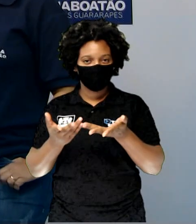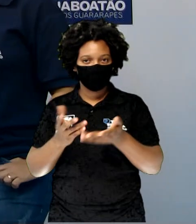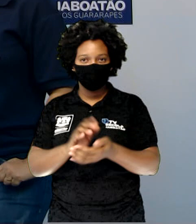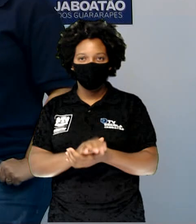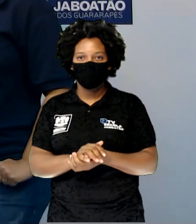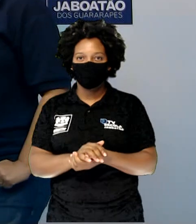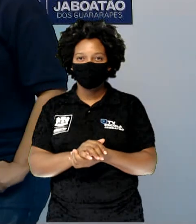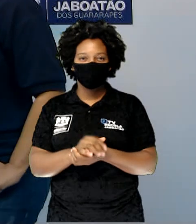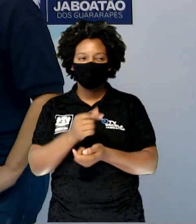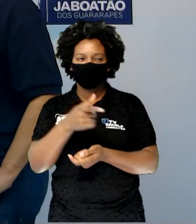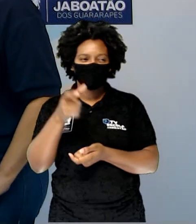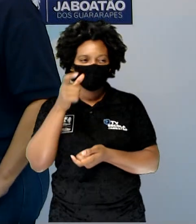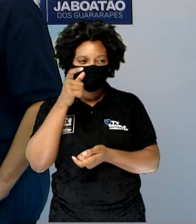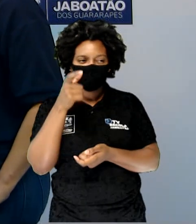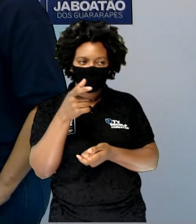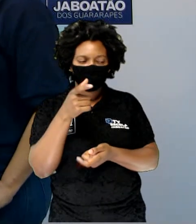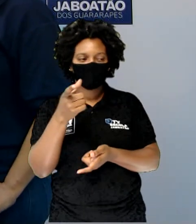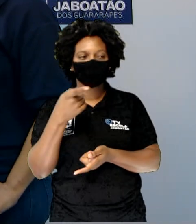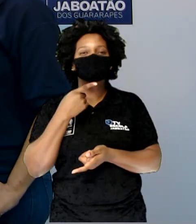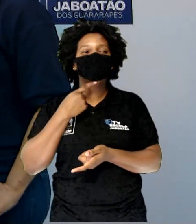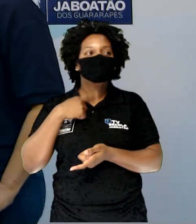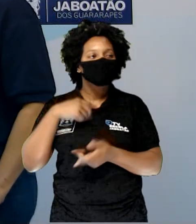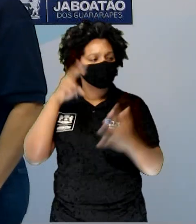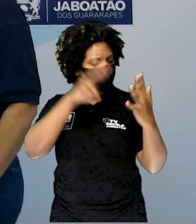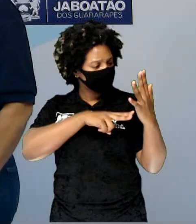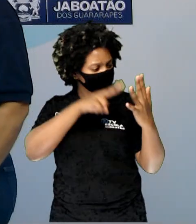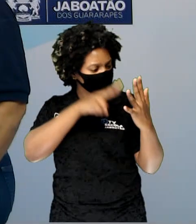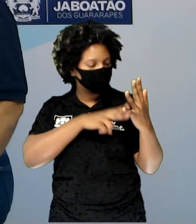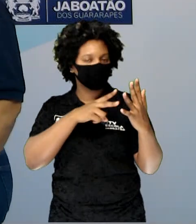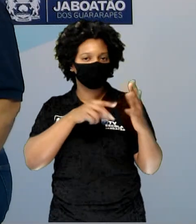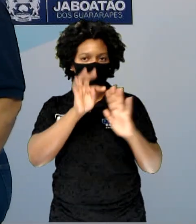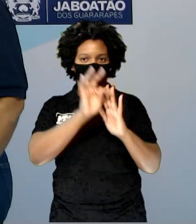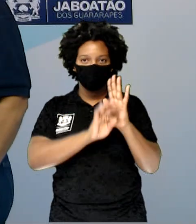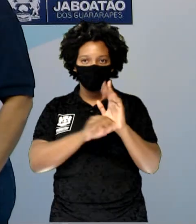tenha atração de ler o texto. E os diálogos.